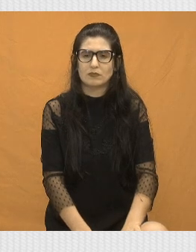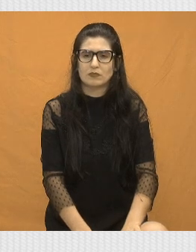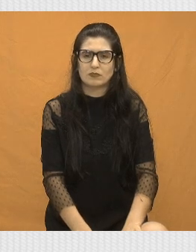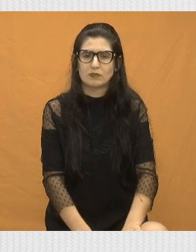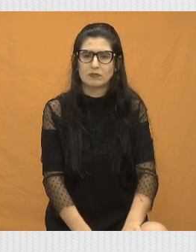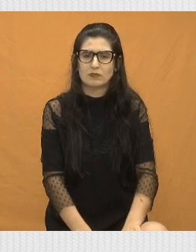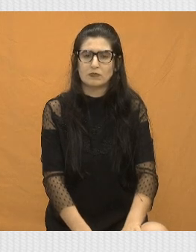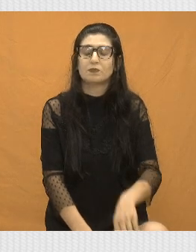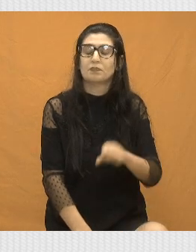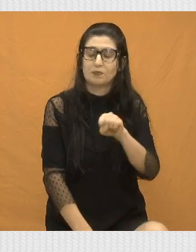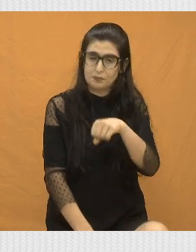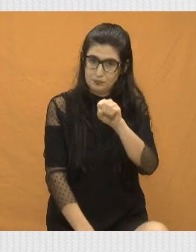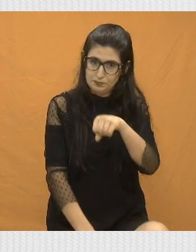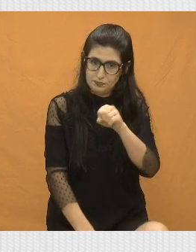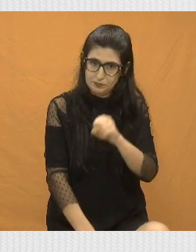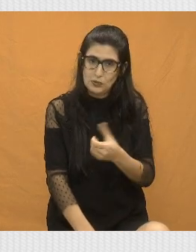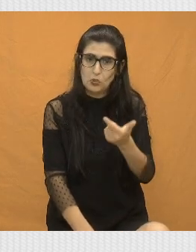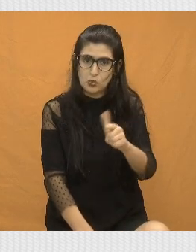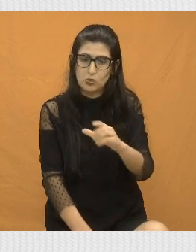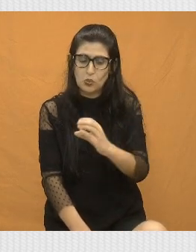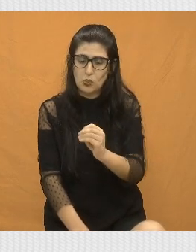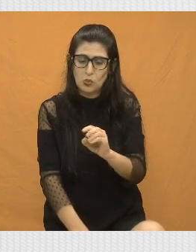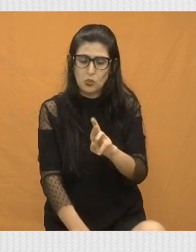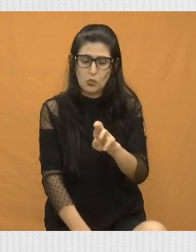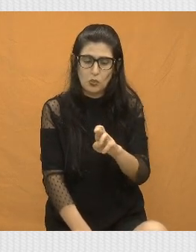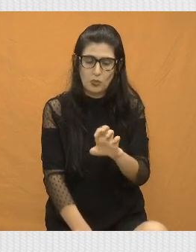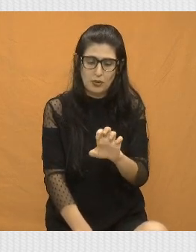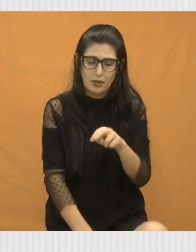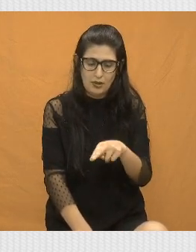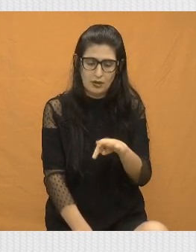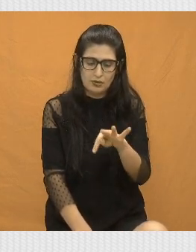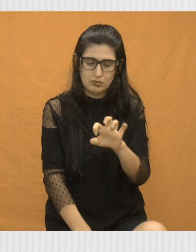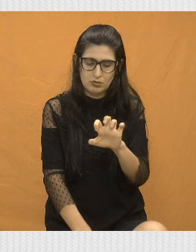Sim, essas outras receitas correntes, deixa eu só...